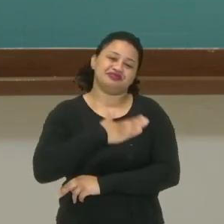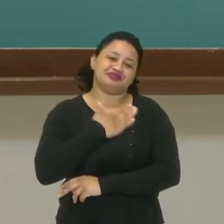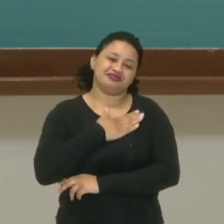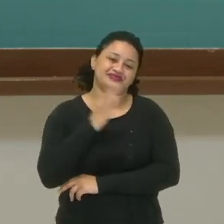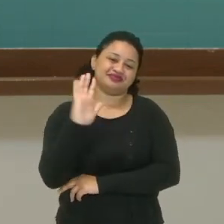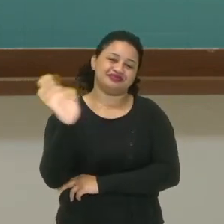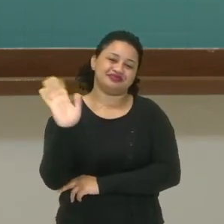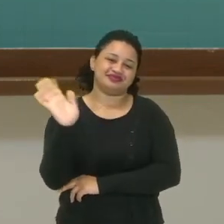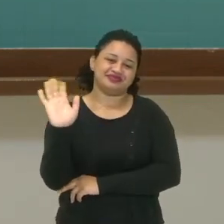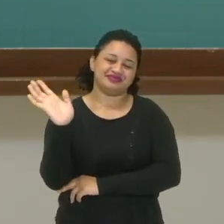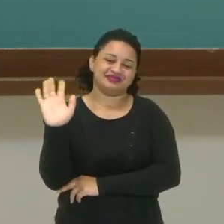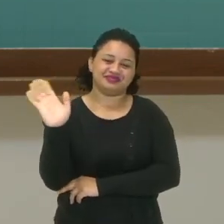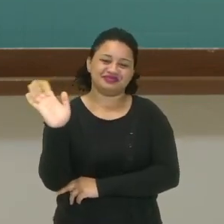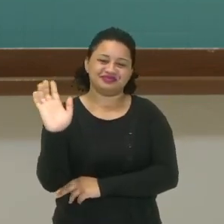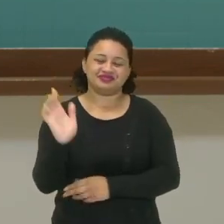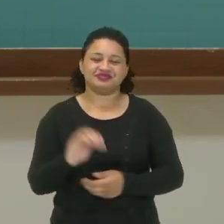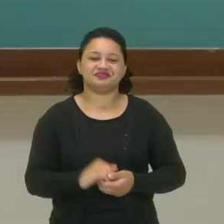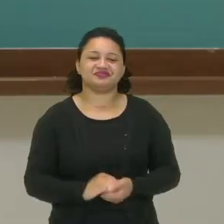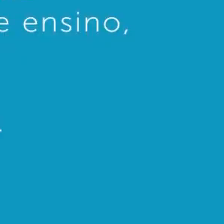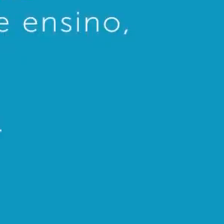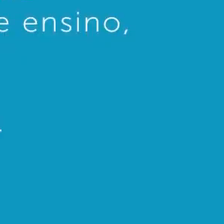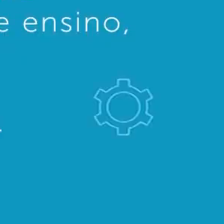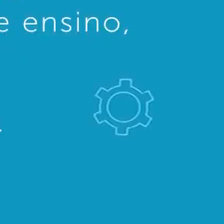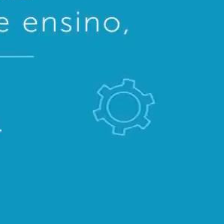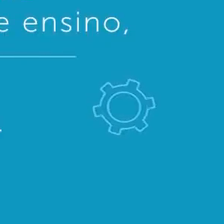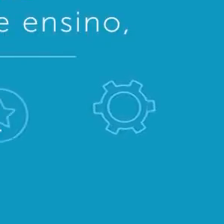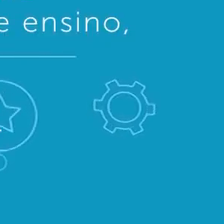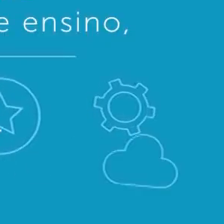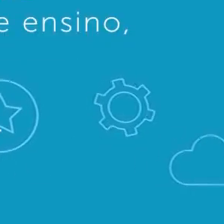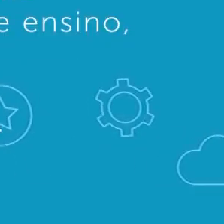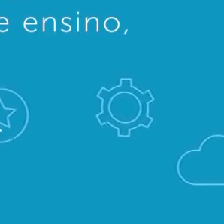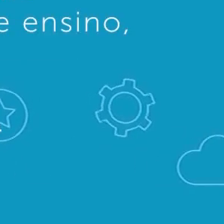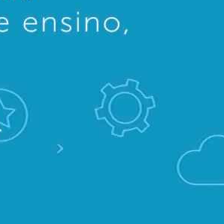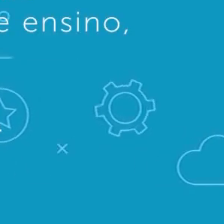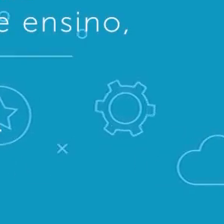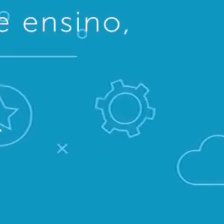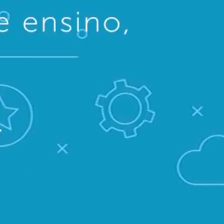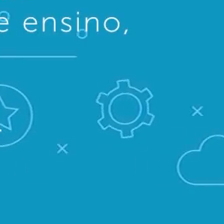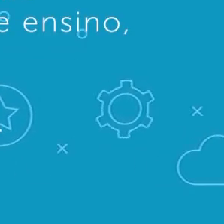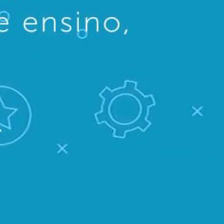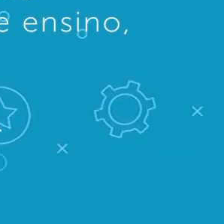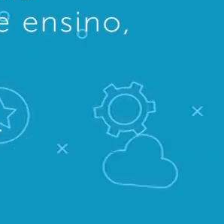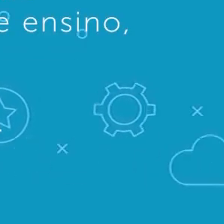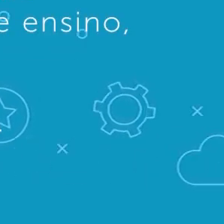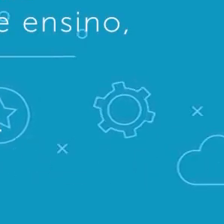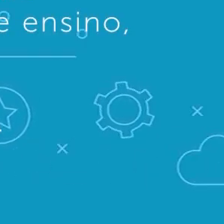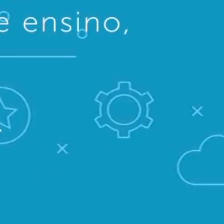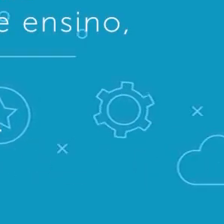e até então o nosso próximo encontro.